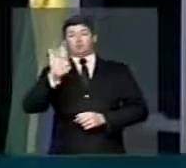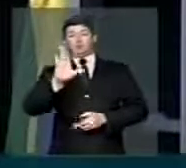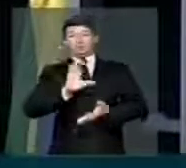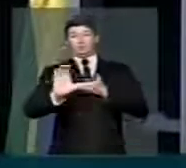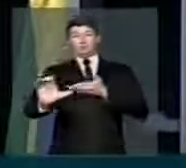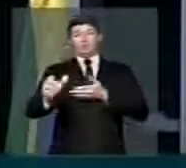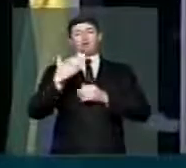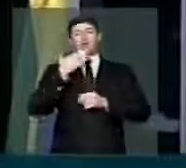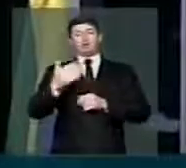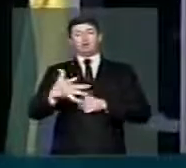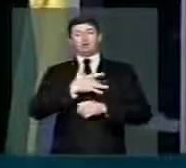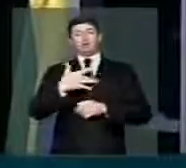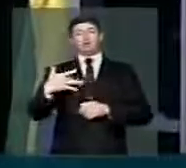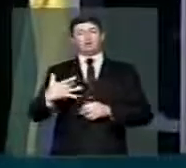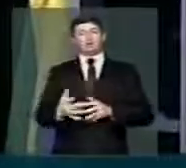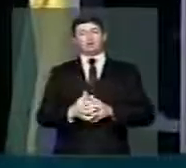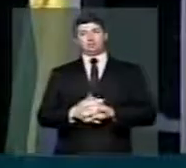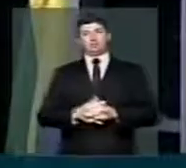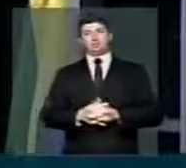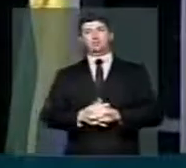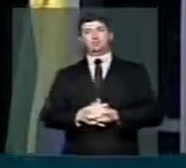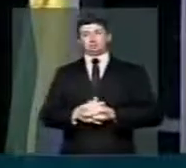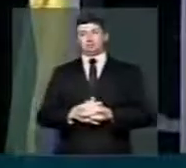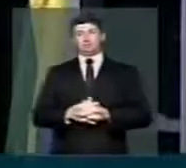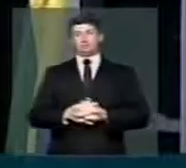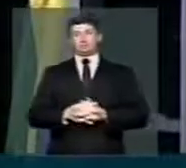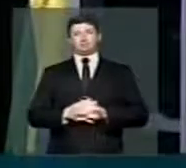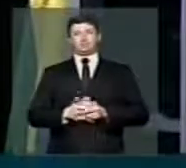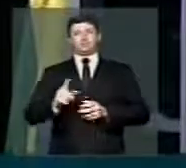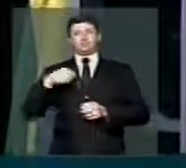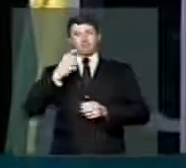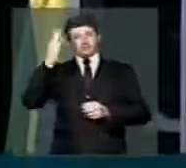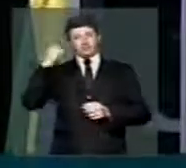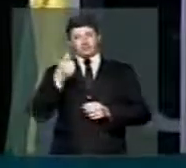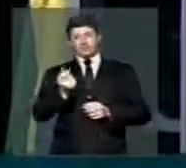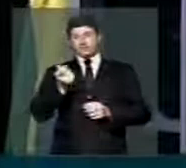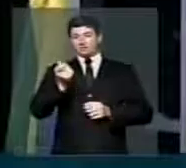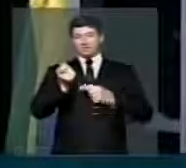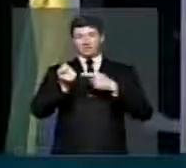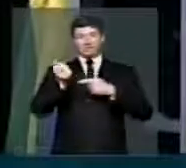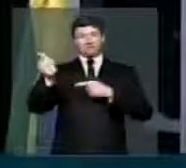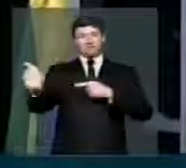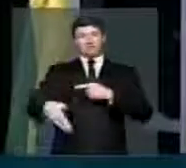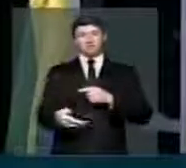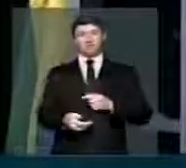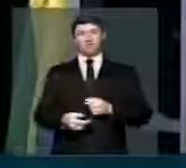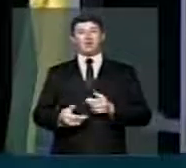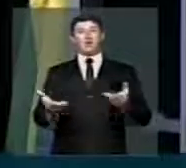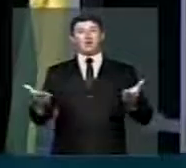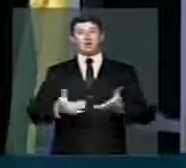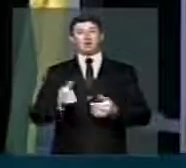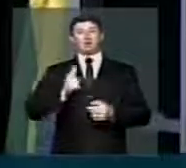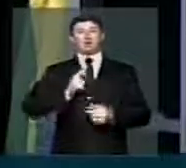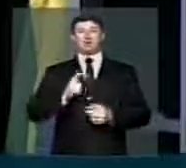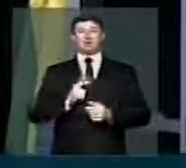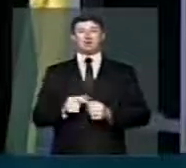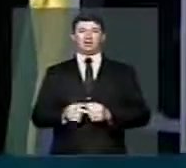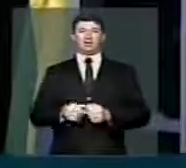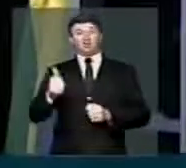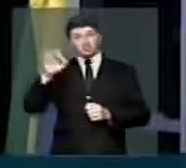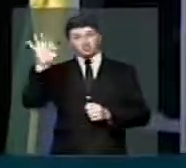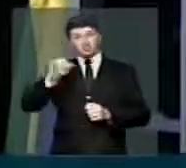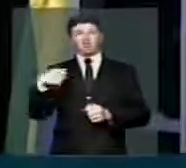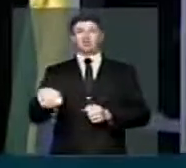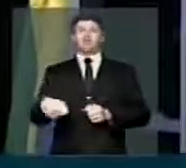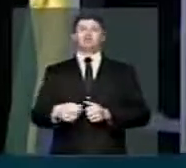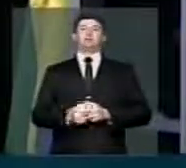do governo federal para a saúde. Todos nós sabemos do pífio financiamento, do pequeno financiamento que nós temos na saúde,